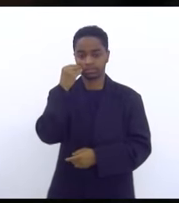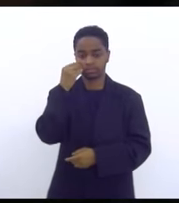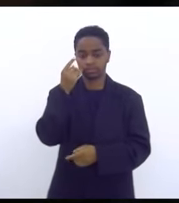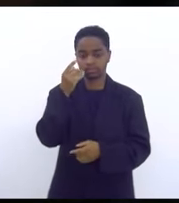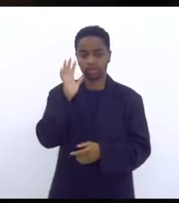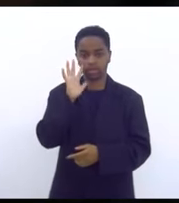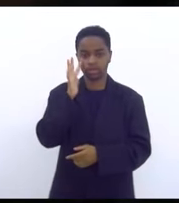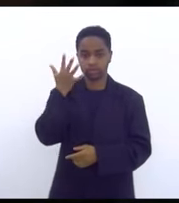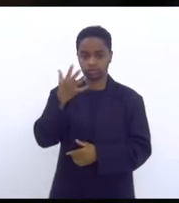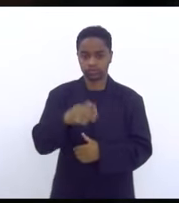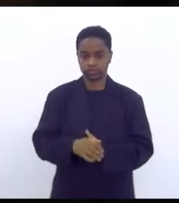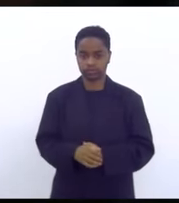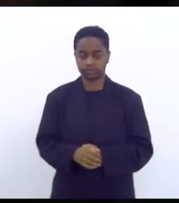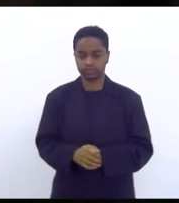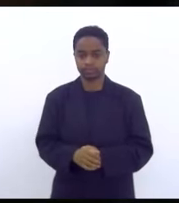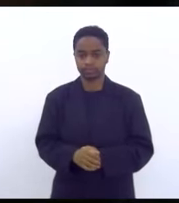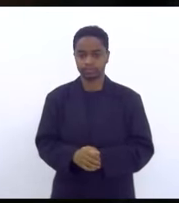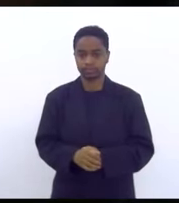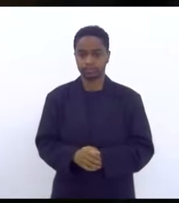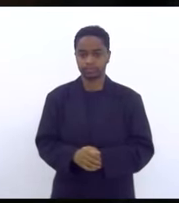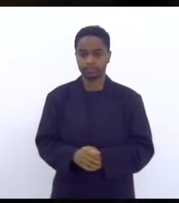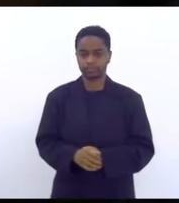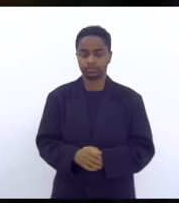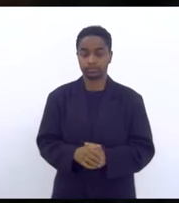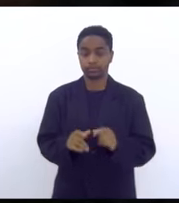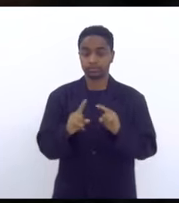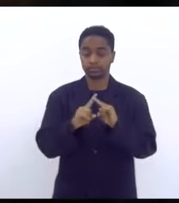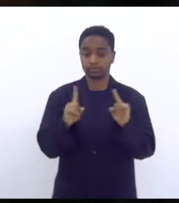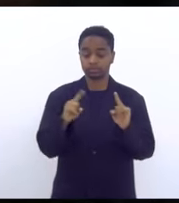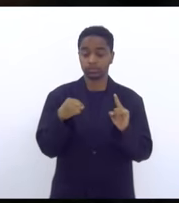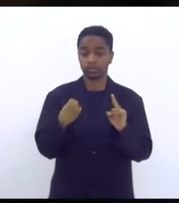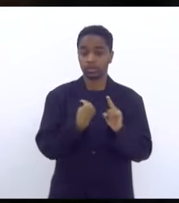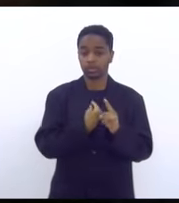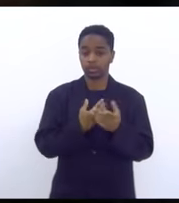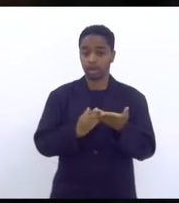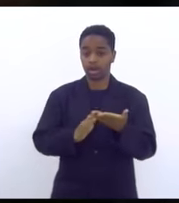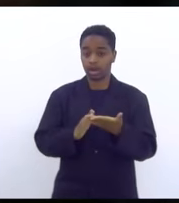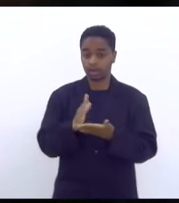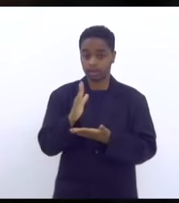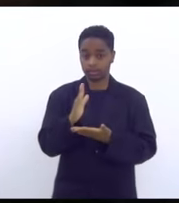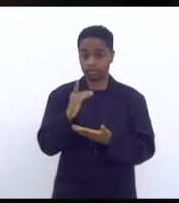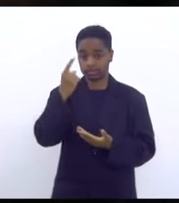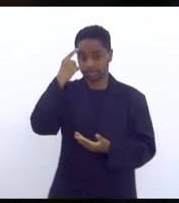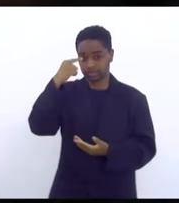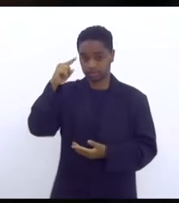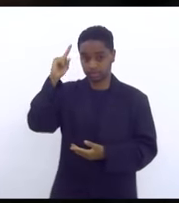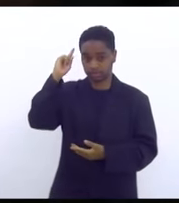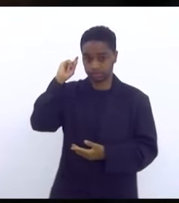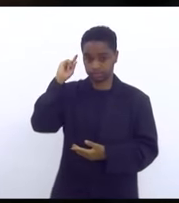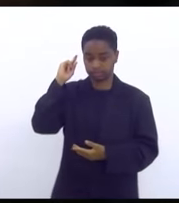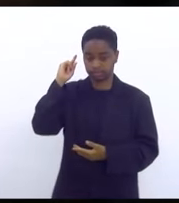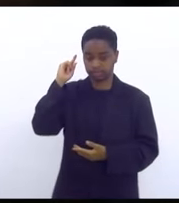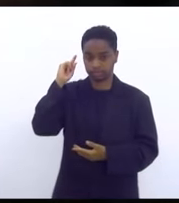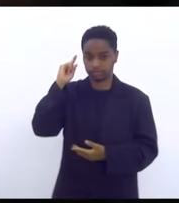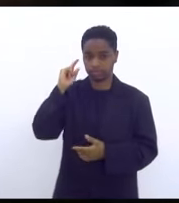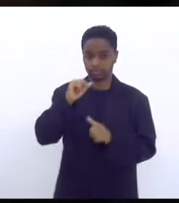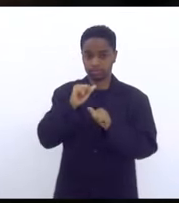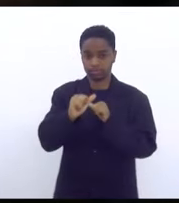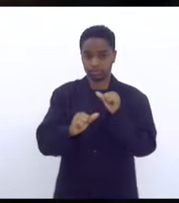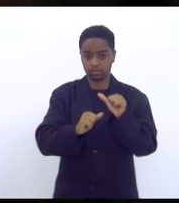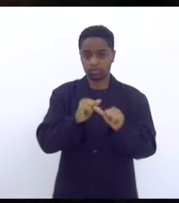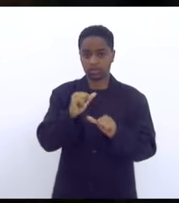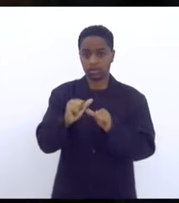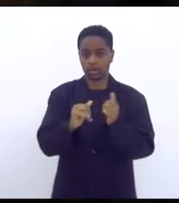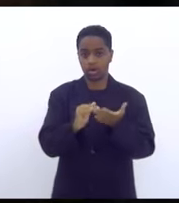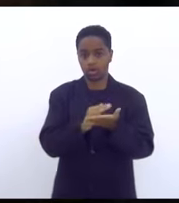superar. Mas nós aprovamos, doutor Serginho, na semana passada, modificações,